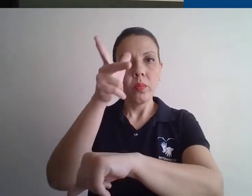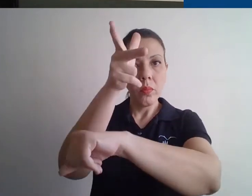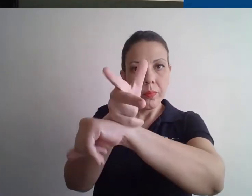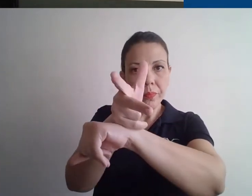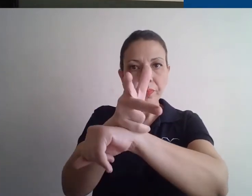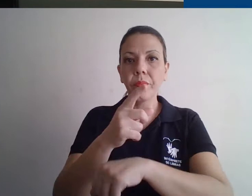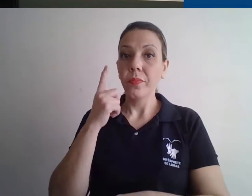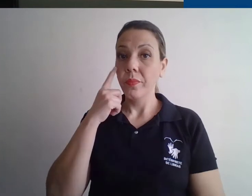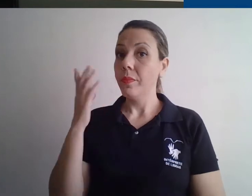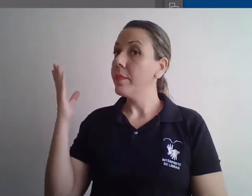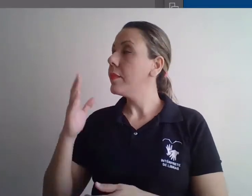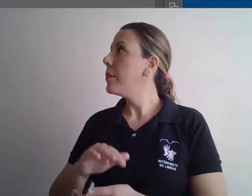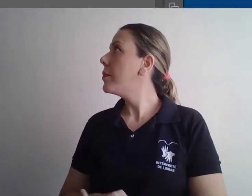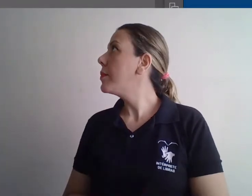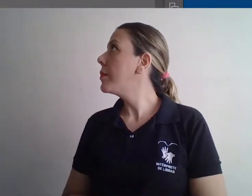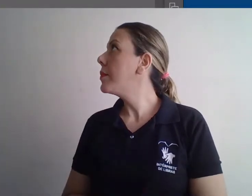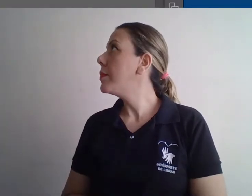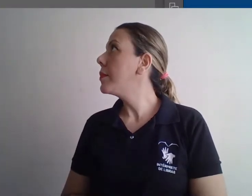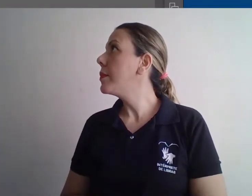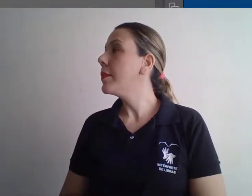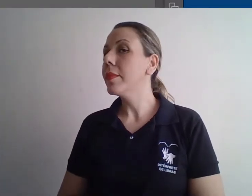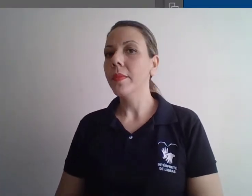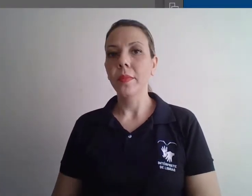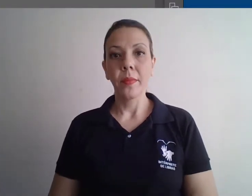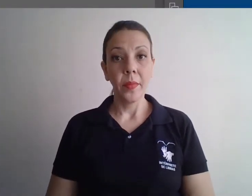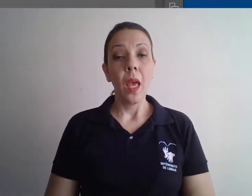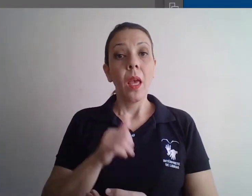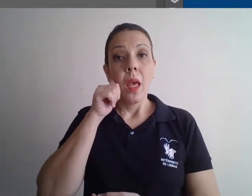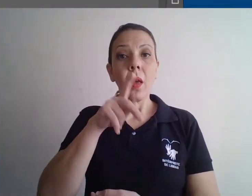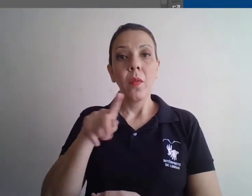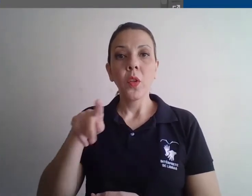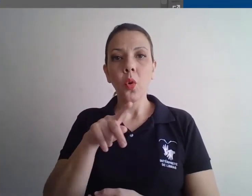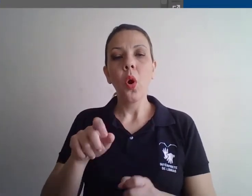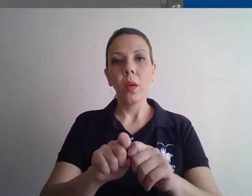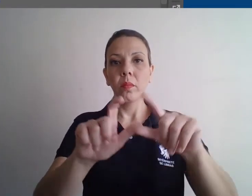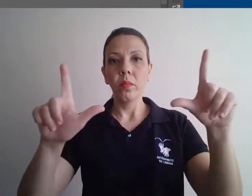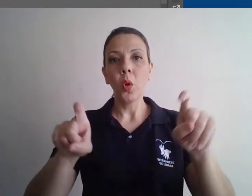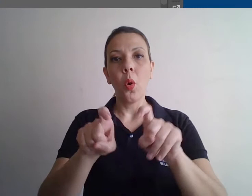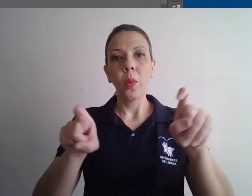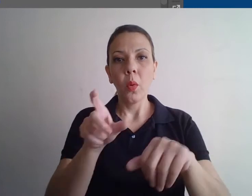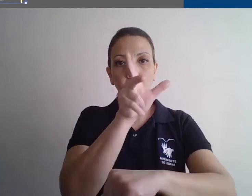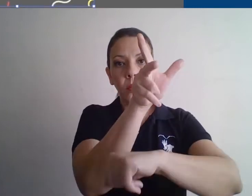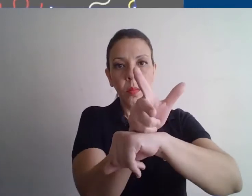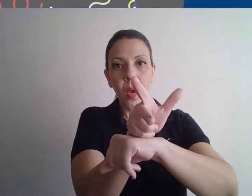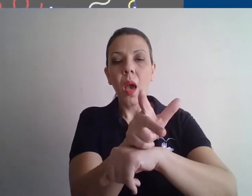por exemplo, enquanto você fala. E agora, selecionando esse elemento, eu vou em Objeto,